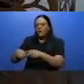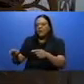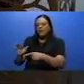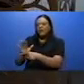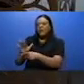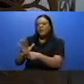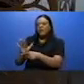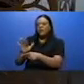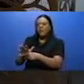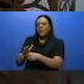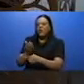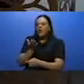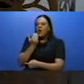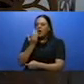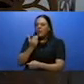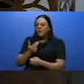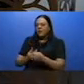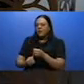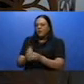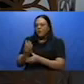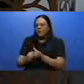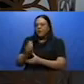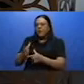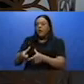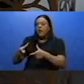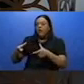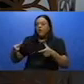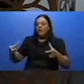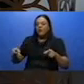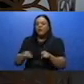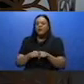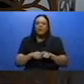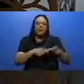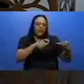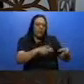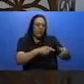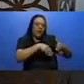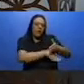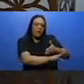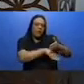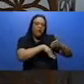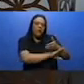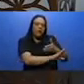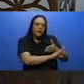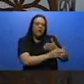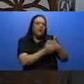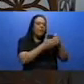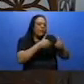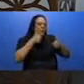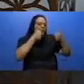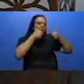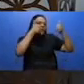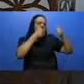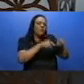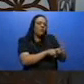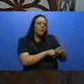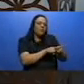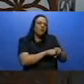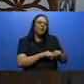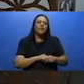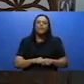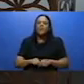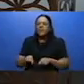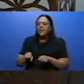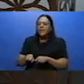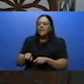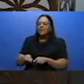produzir mais alimentos. E a forma de armazená-los também melhoraram. E os lugares específicos para esse fim foram construídos